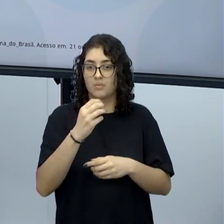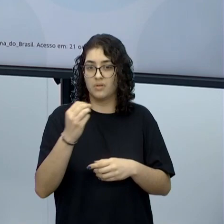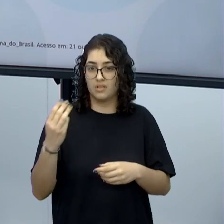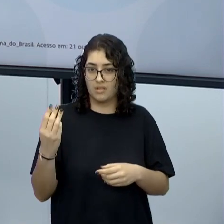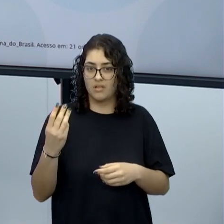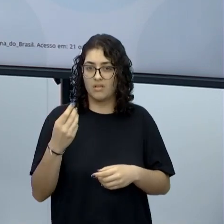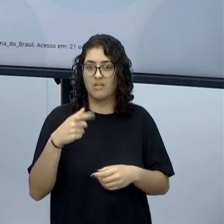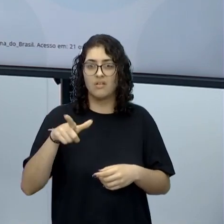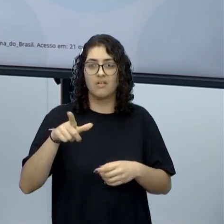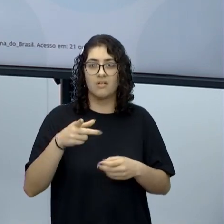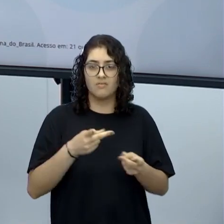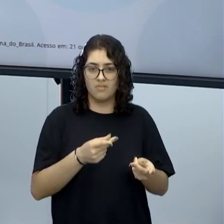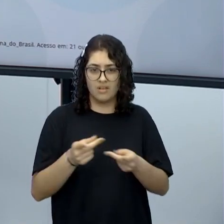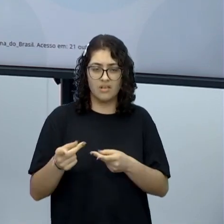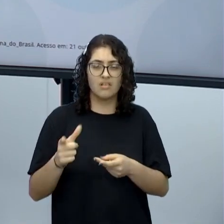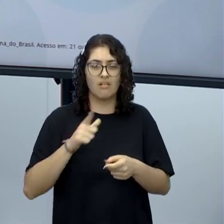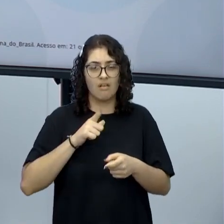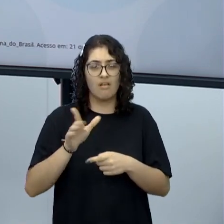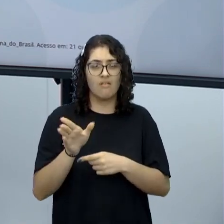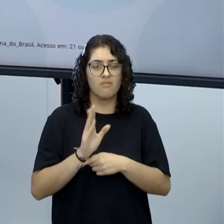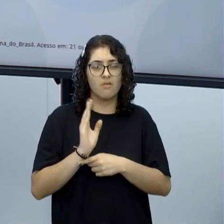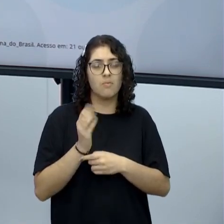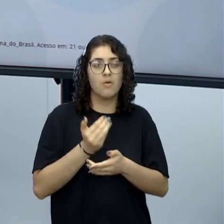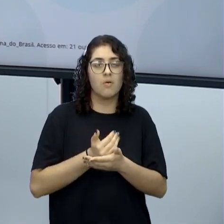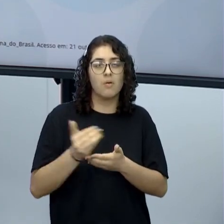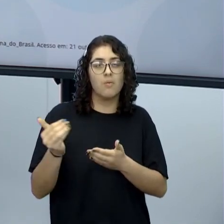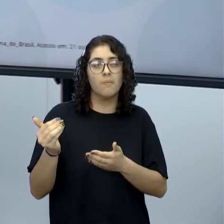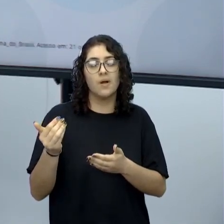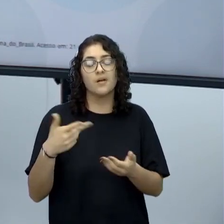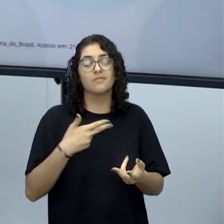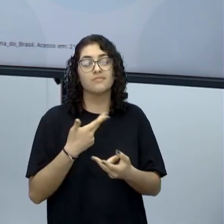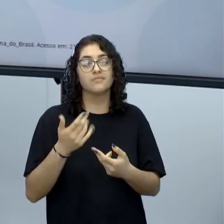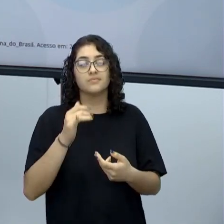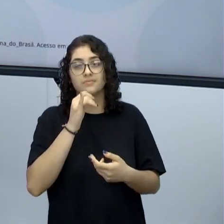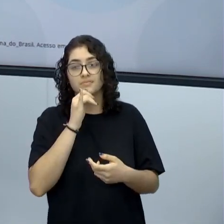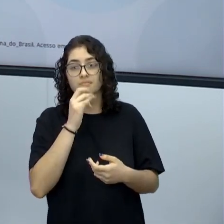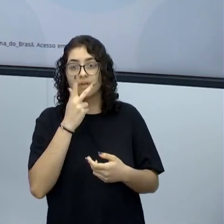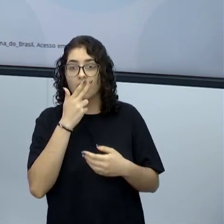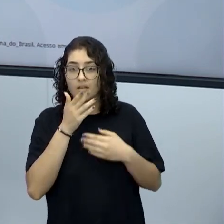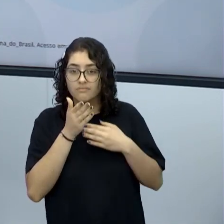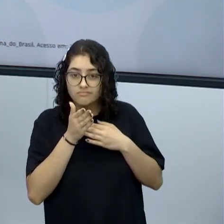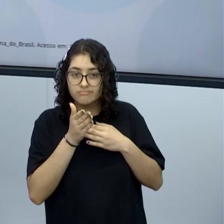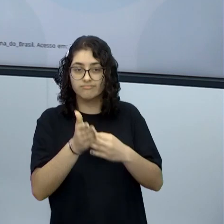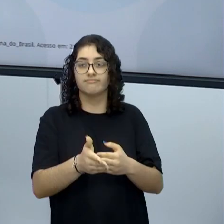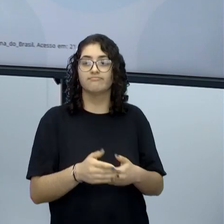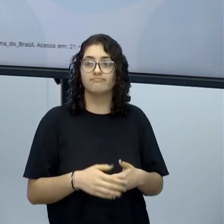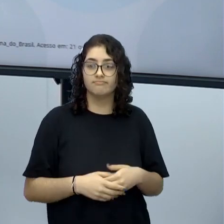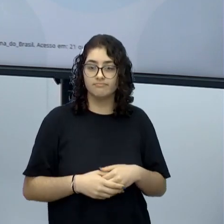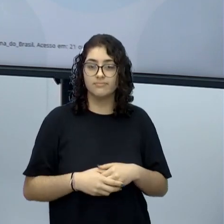está se organizando. Existem filmes que começam a caminhar neste sentido.